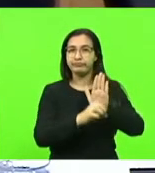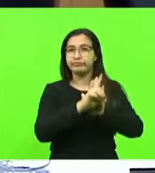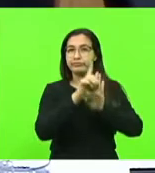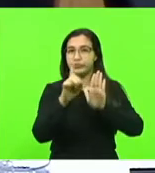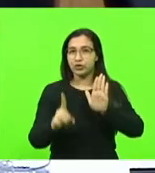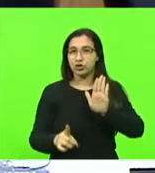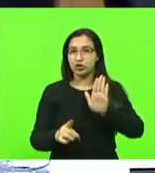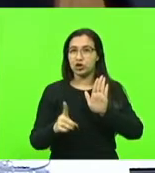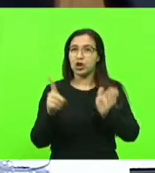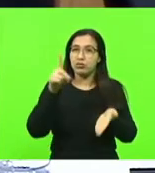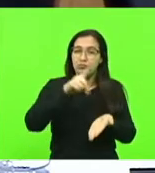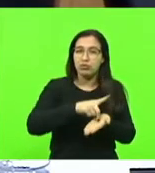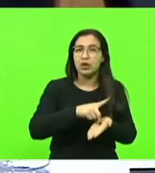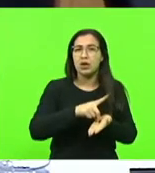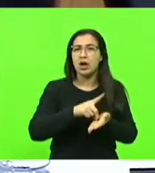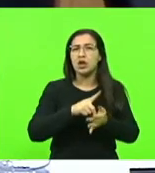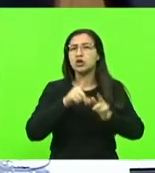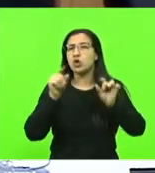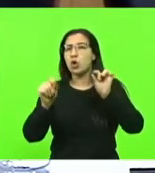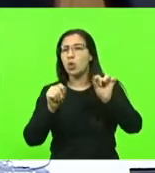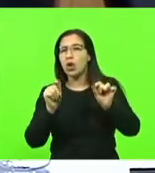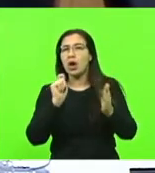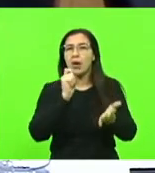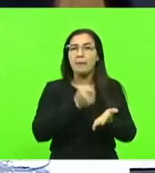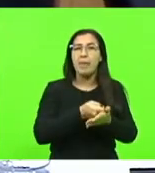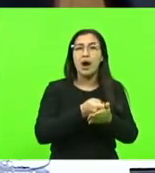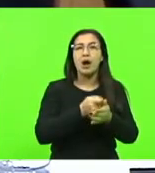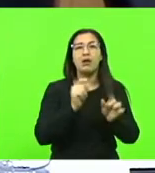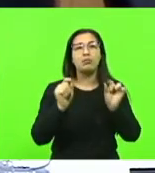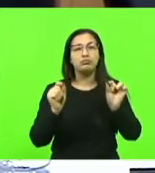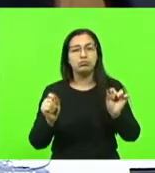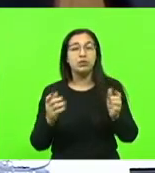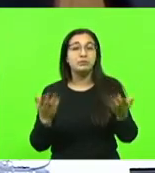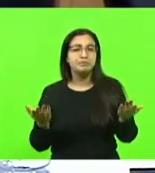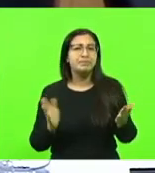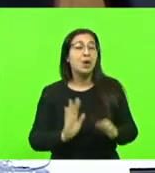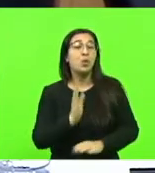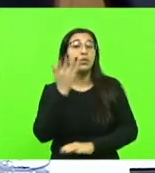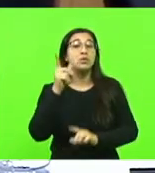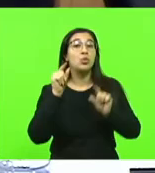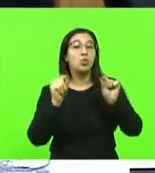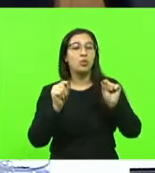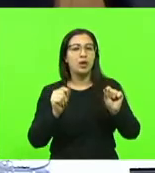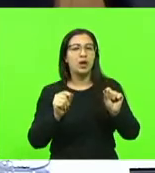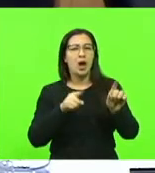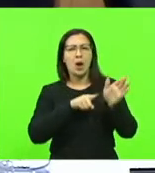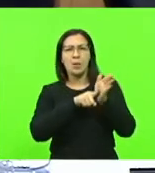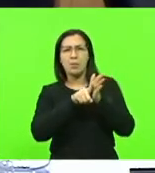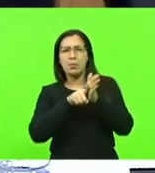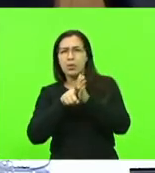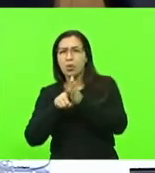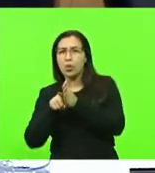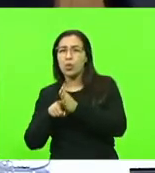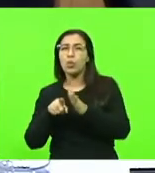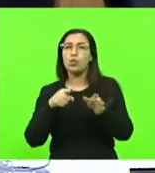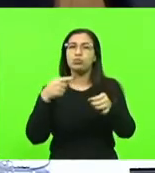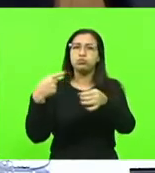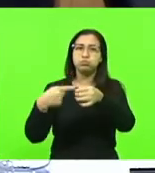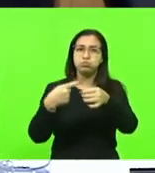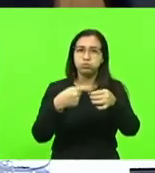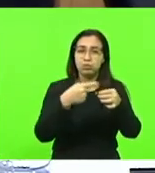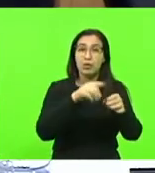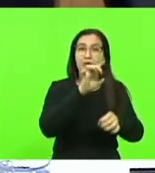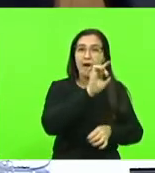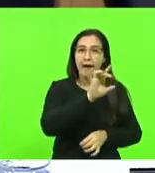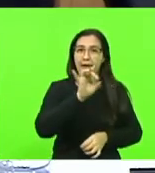as emendas que serão pagas. Então, o que aconteceu? Ao pesquisar município por município, para ver o que estava, se